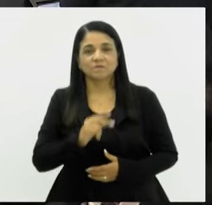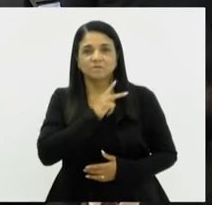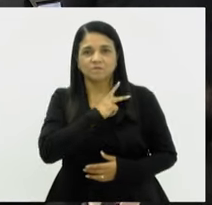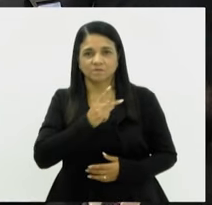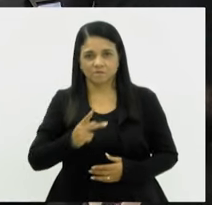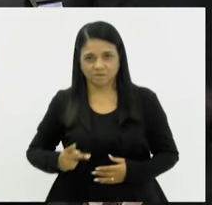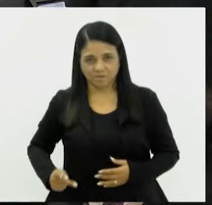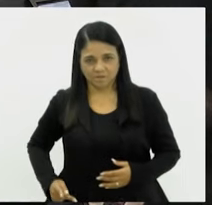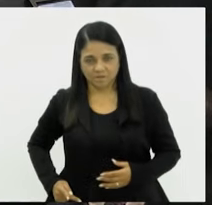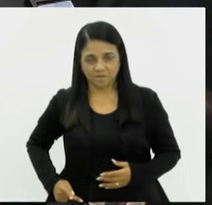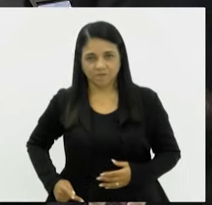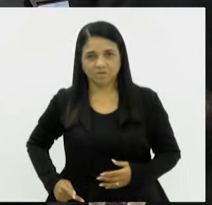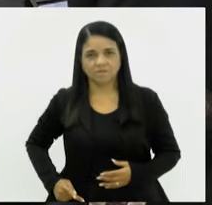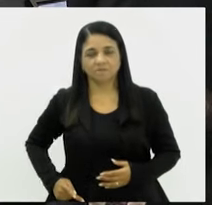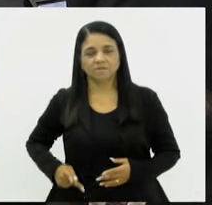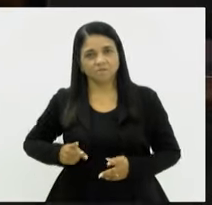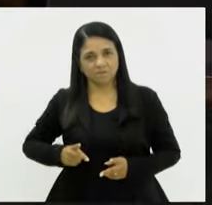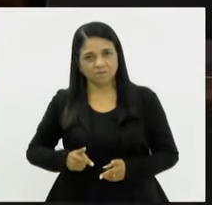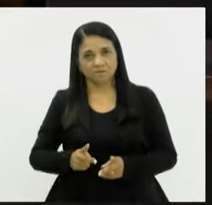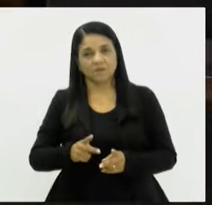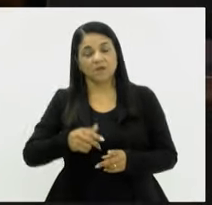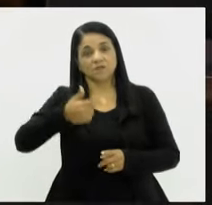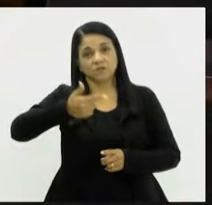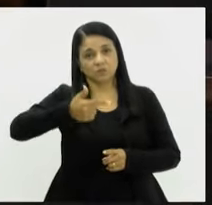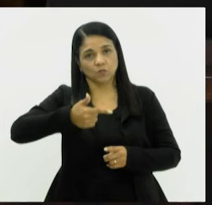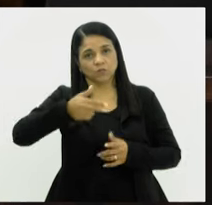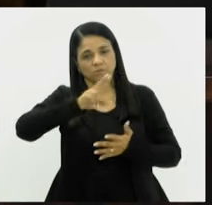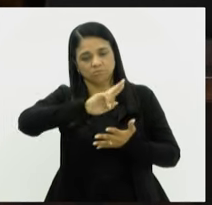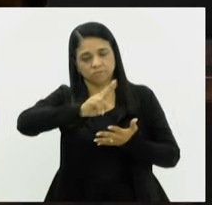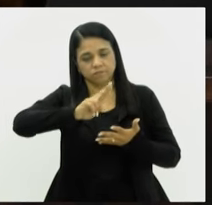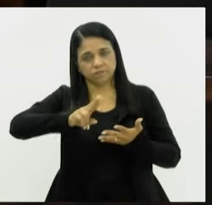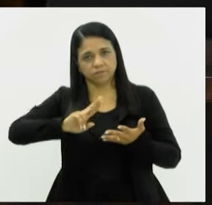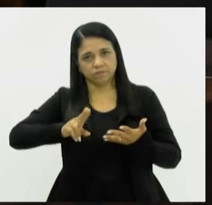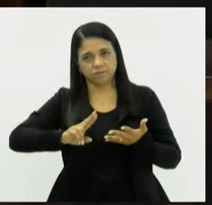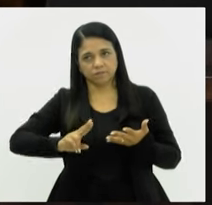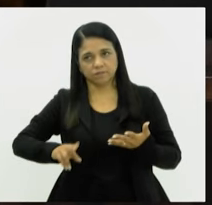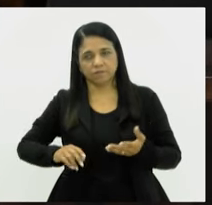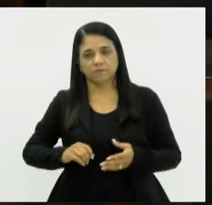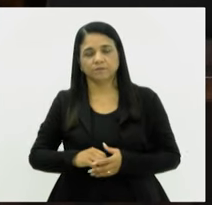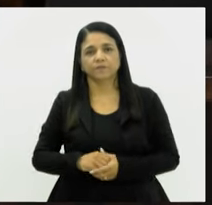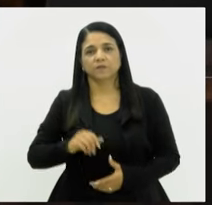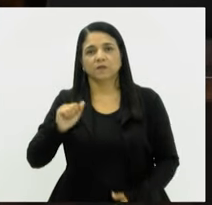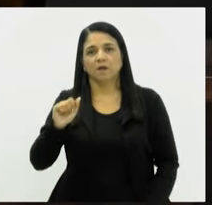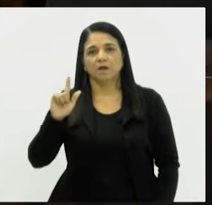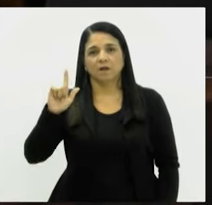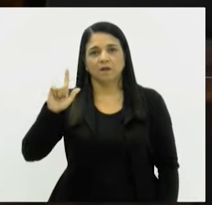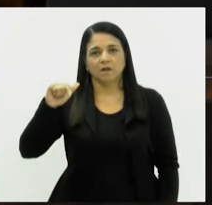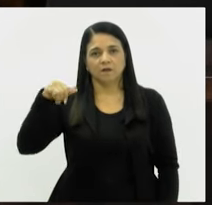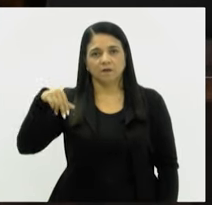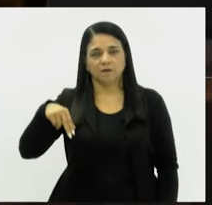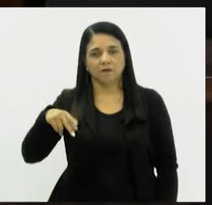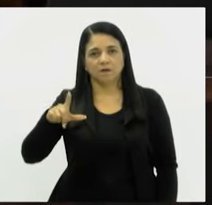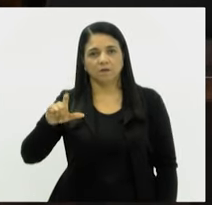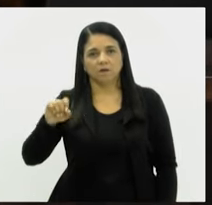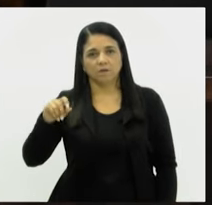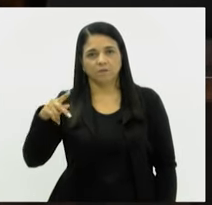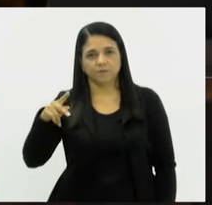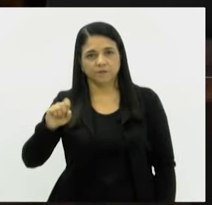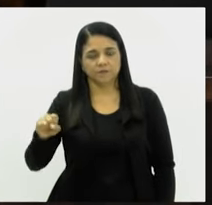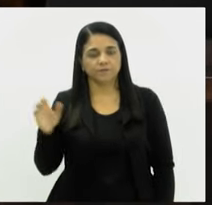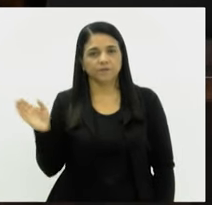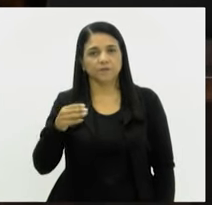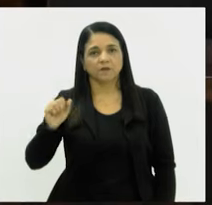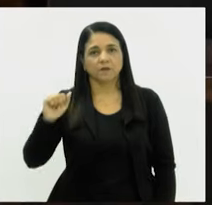Presidência irá proceder à segunda chamada. Alan Lopes,